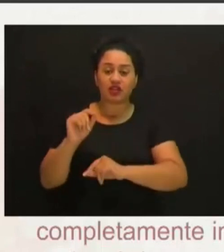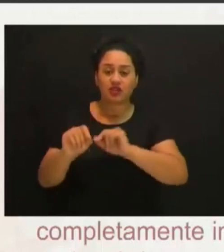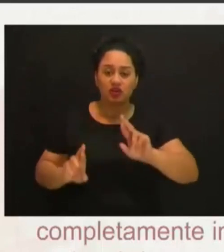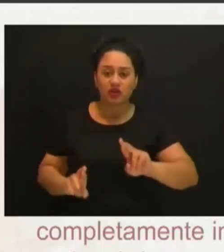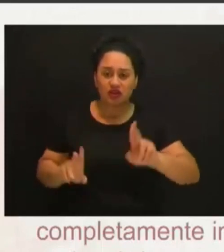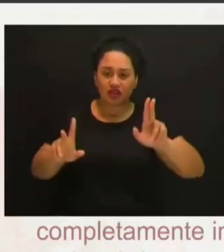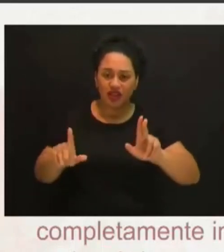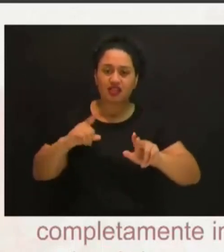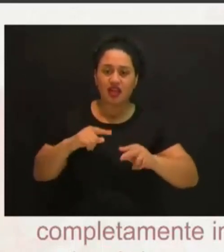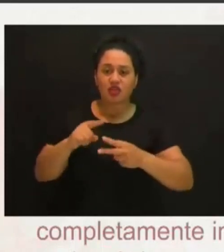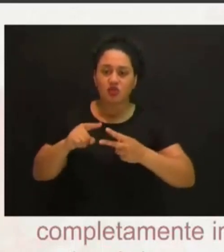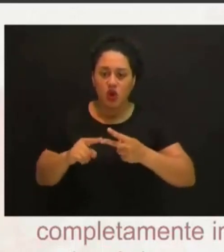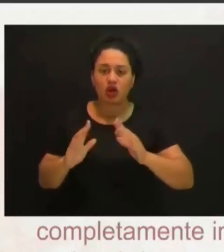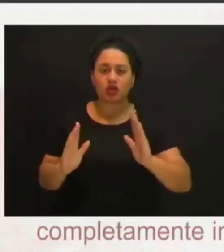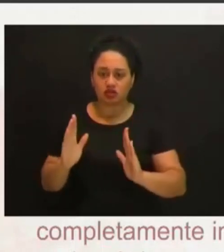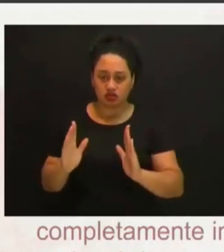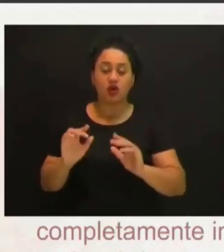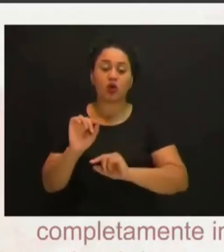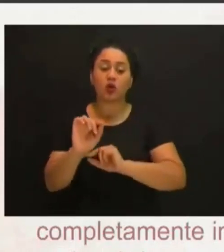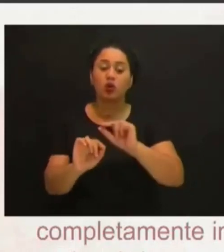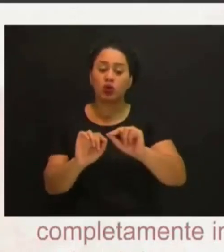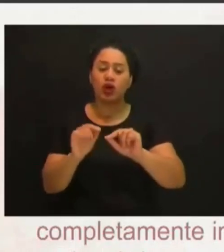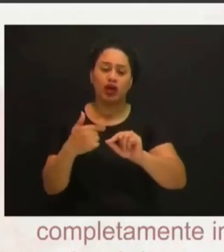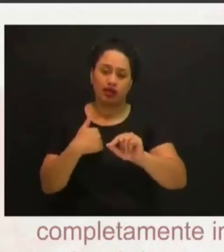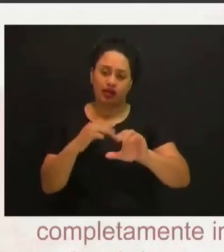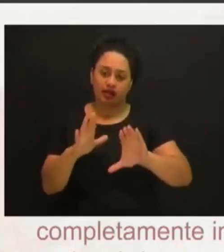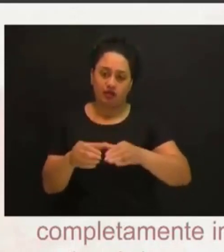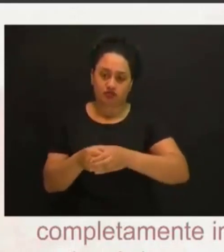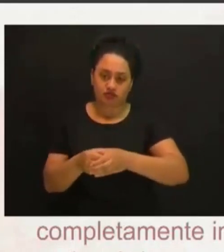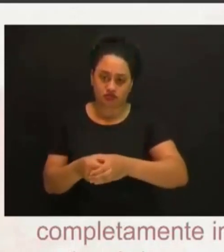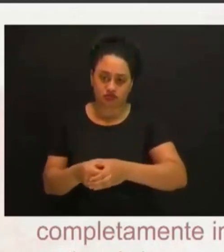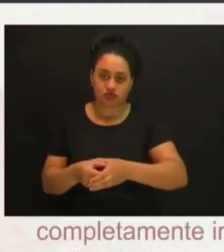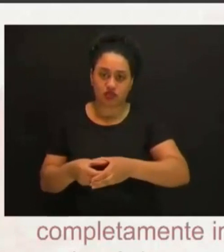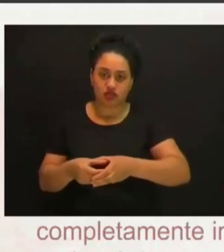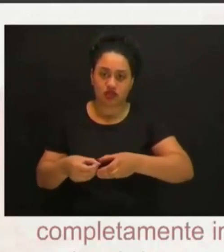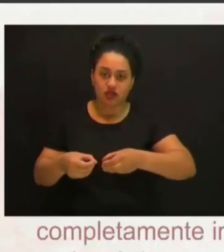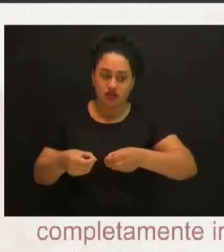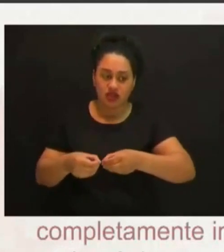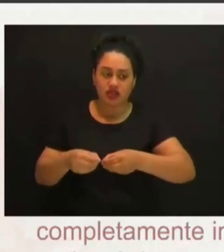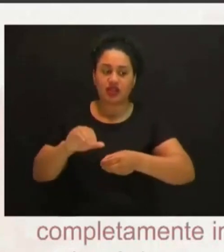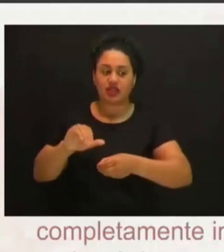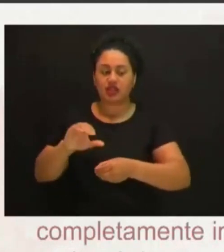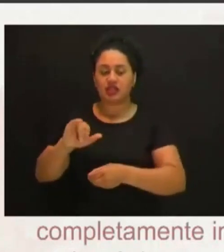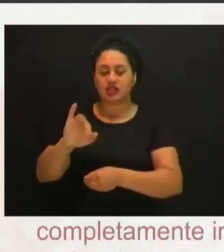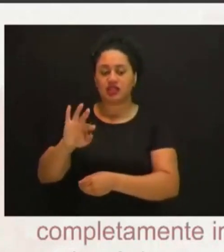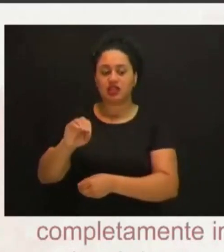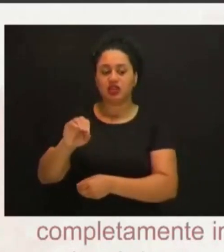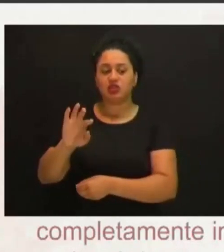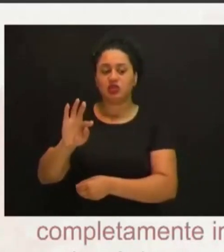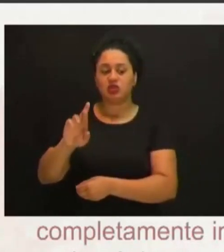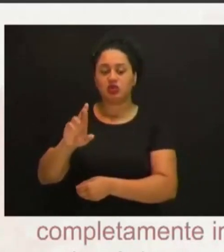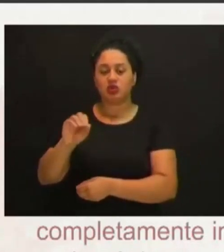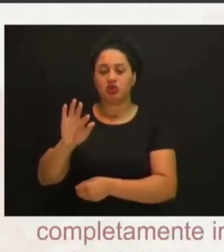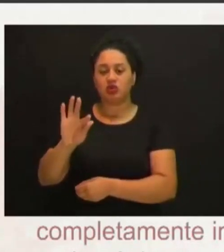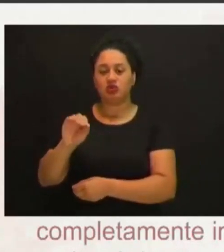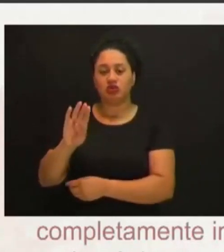diferenciação em 2 camadas desse zigoto. Ele vai se dividir em citotrofoblasto e sinciciotrofoblasto. Por que eu